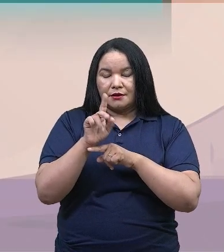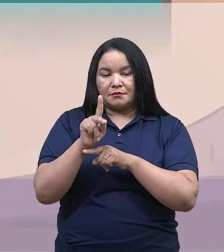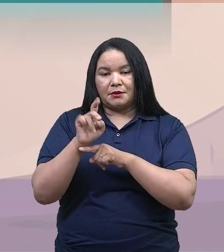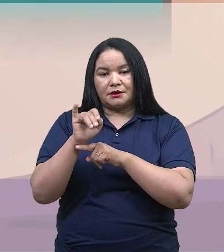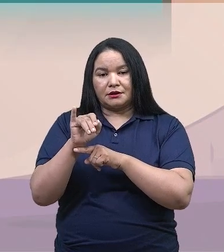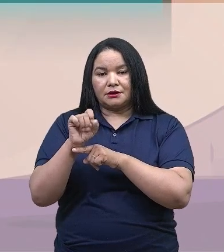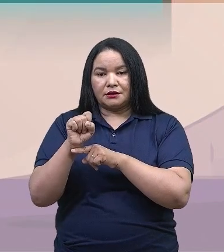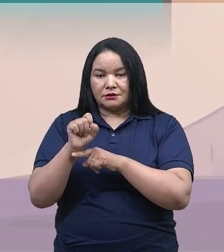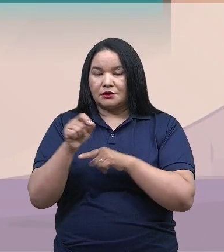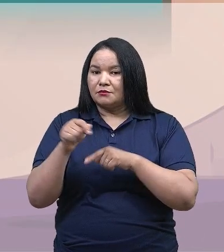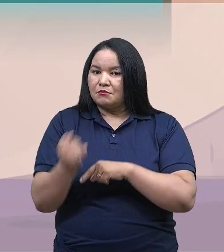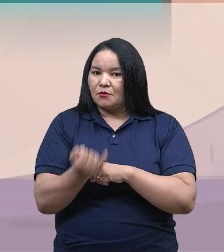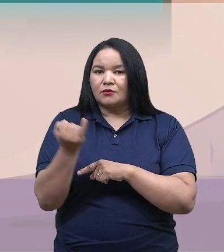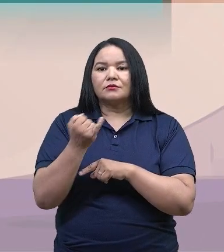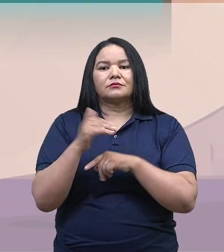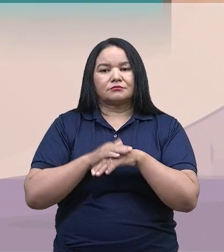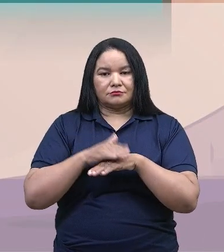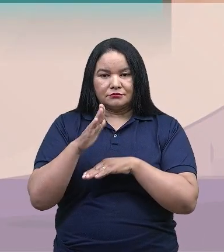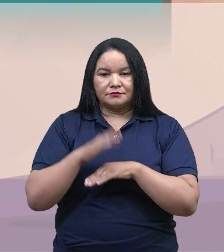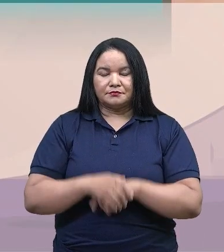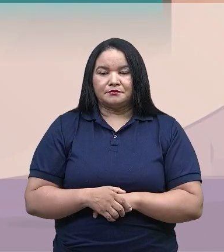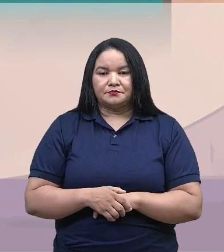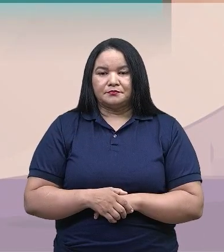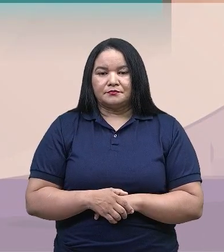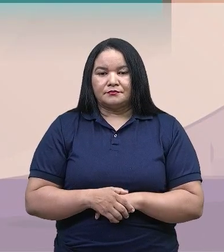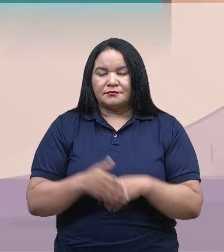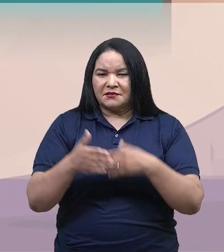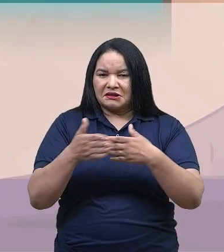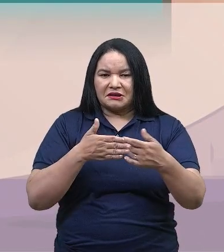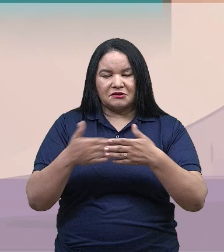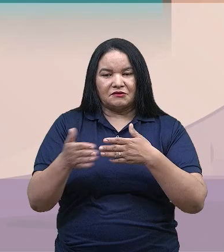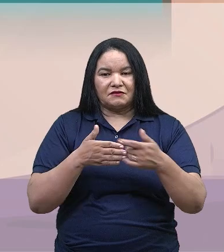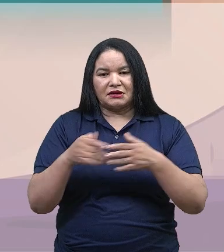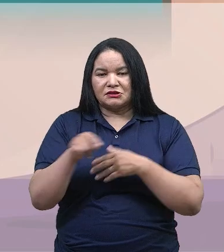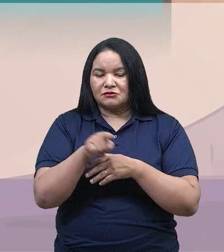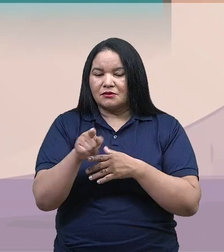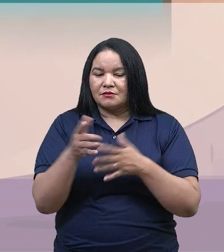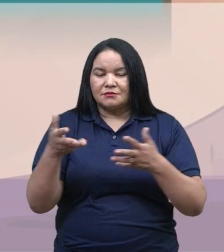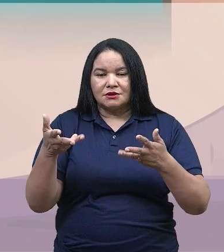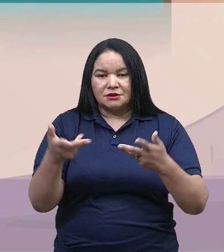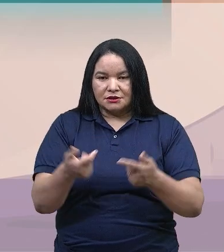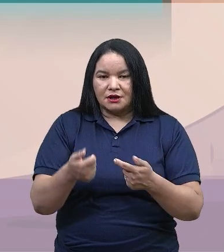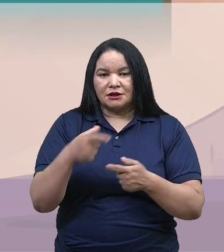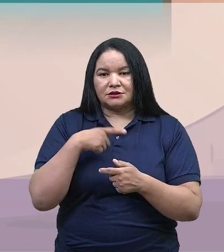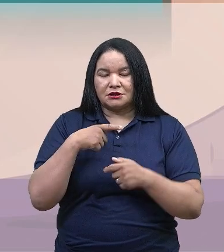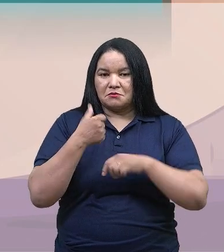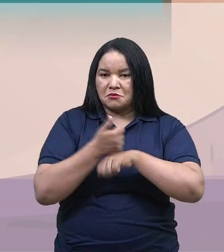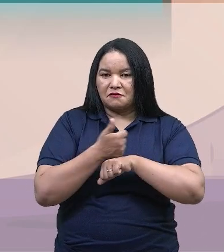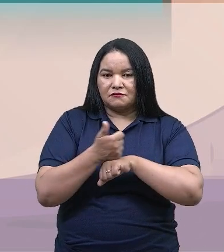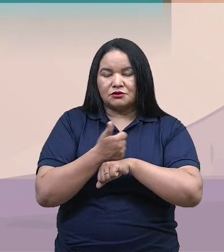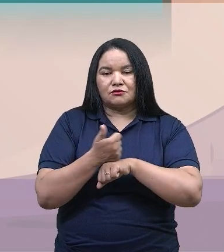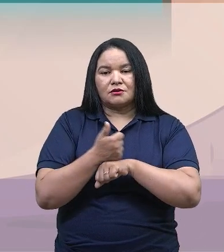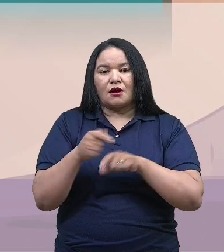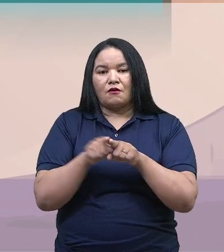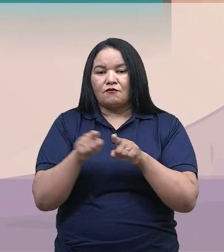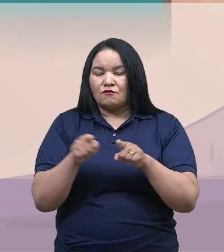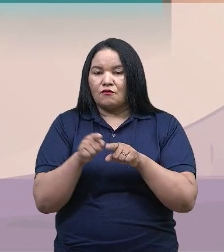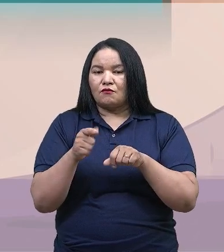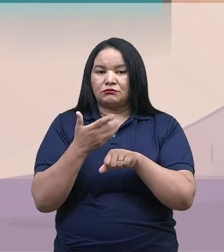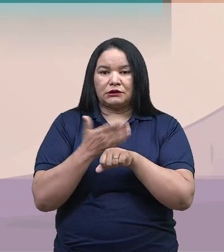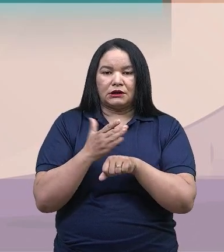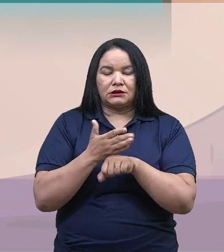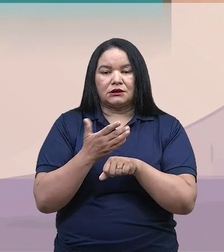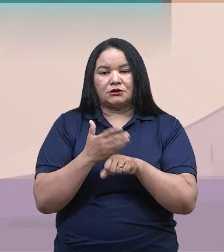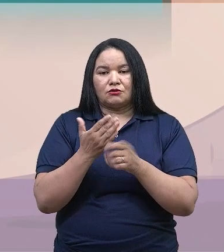algo imprescindível, ok? Independente do nível de habilidade ou modalidade, esses equipamentos eles são essenciais. E a gente relembra